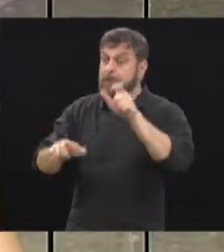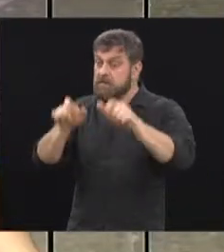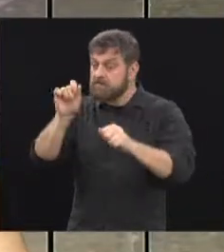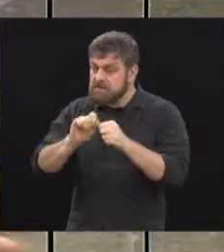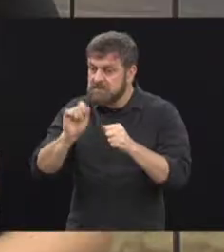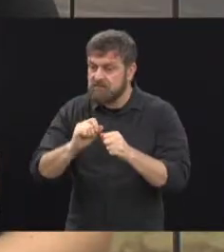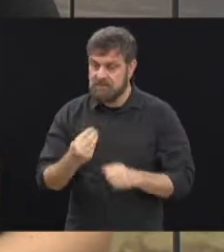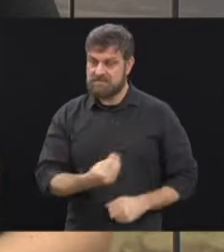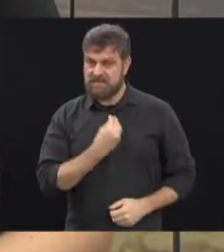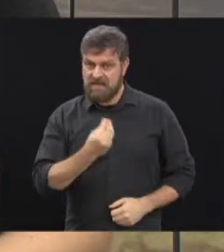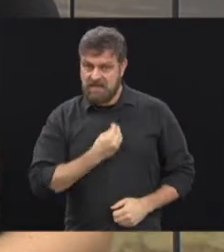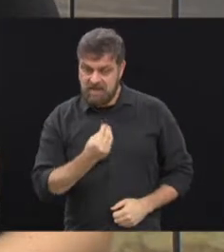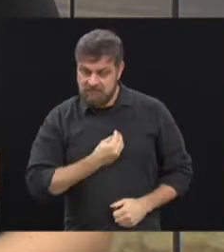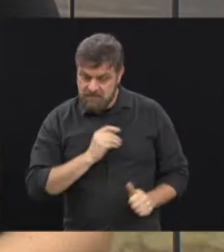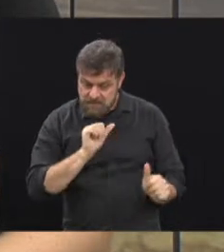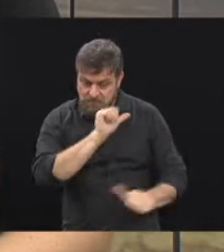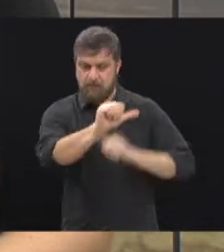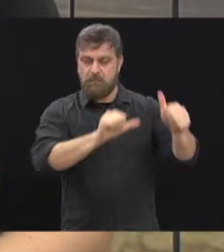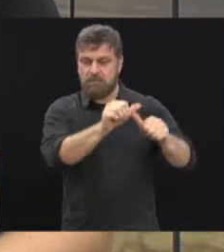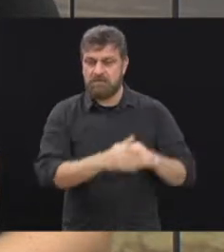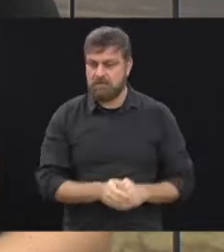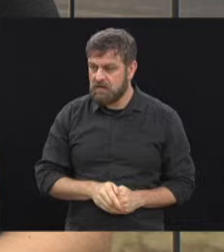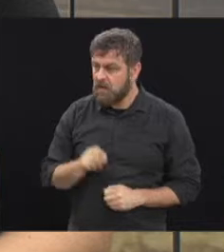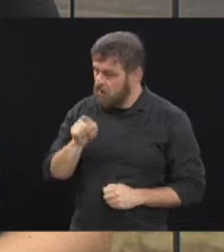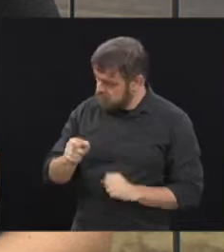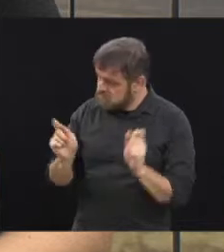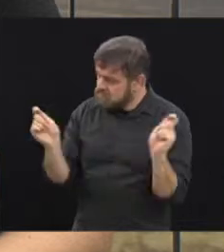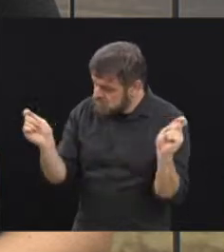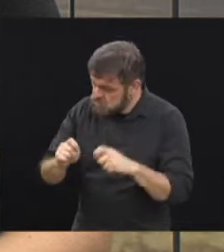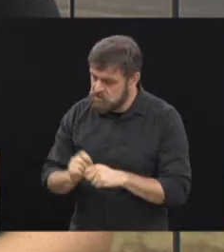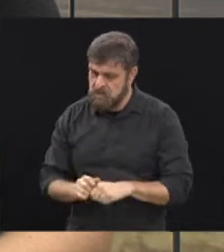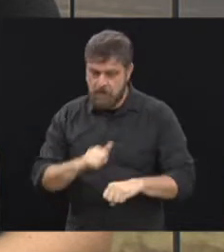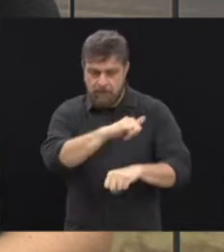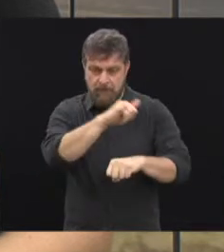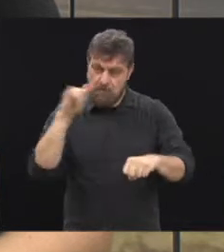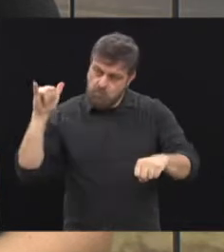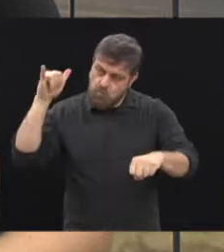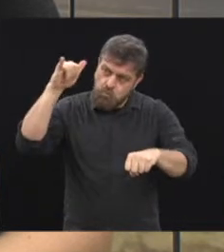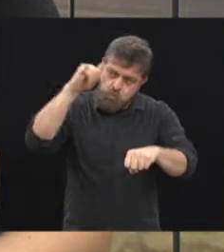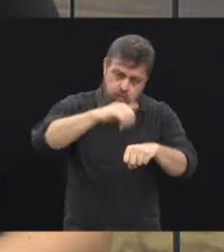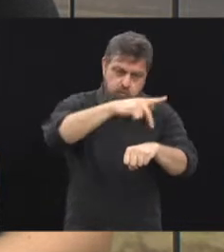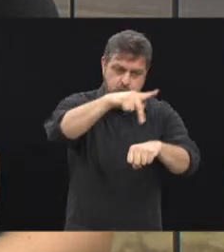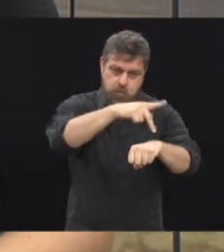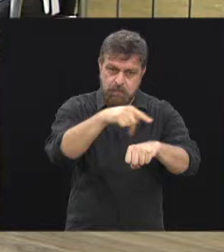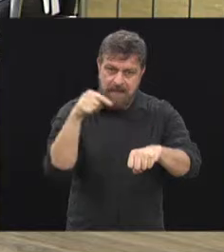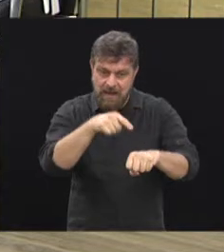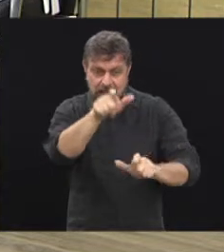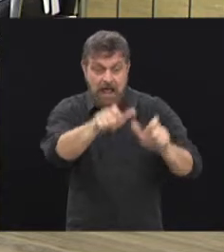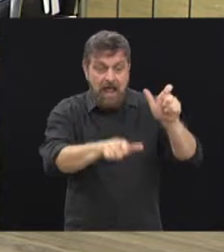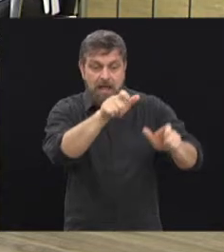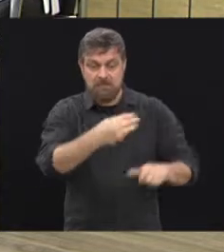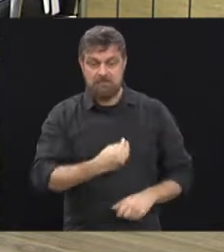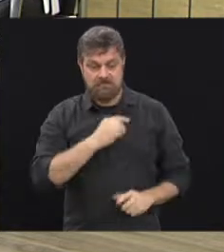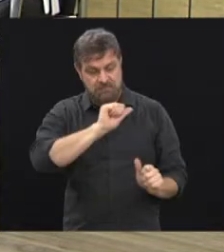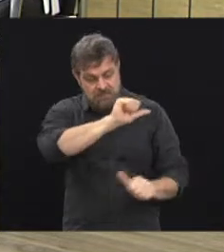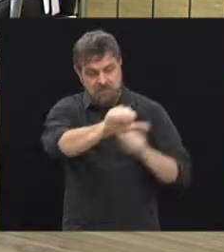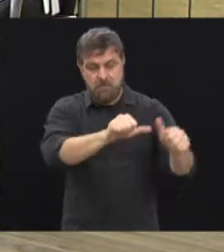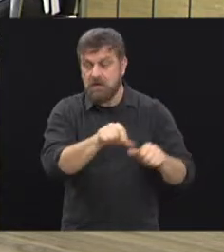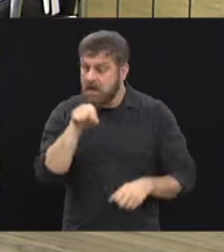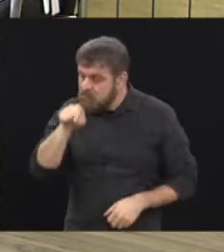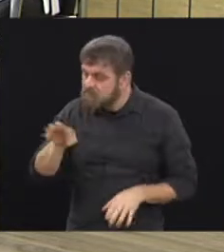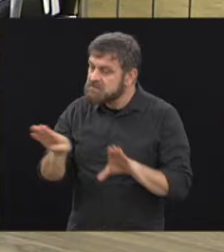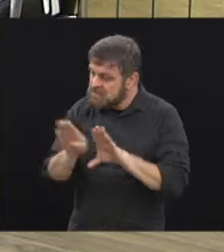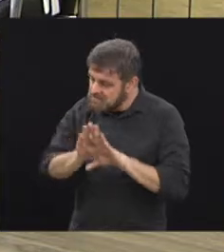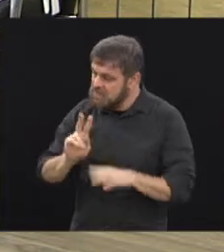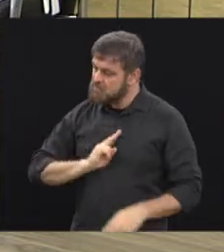que transformam a vida de outras. Você pode dizer que você foi até lá e com certeza transformou a vida de algumas pessoas, mas elas também